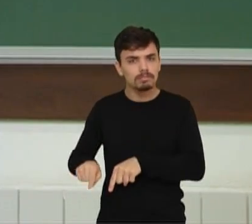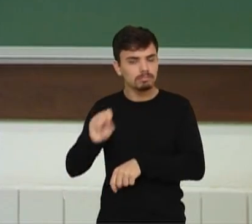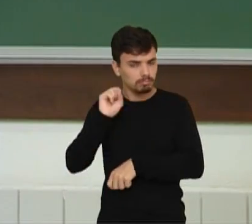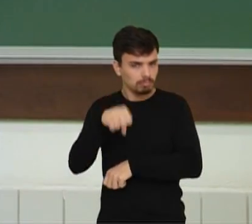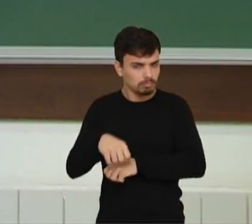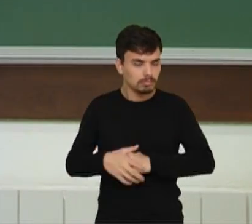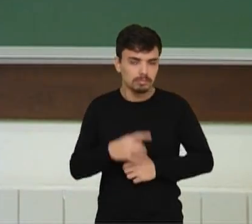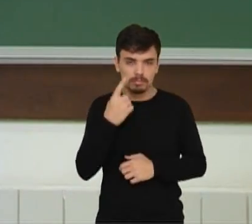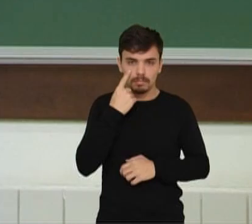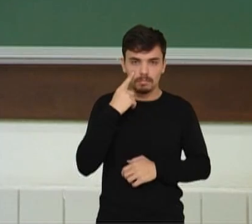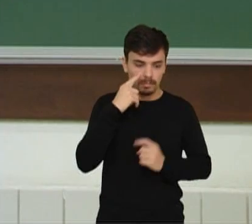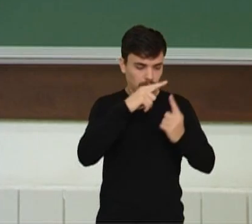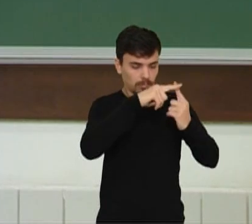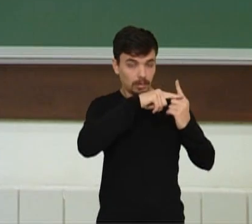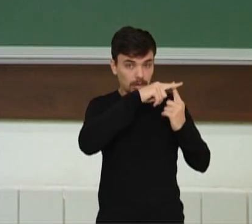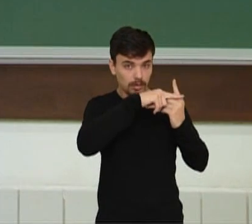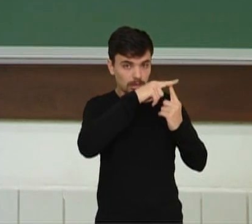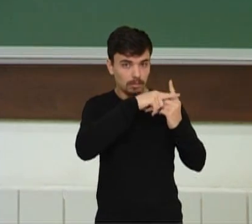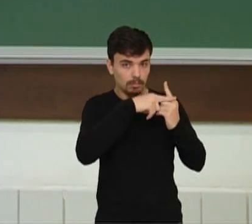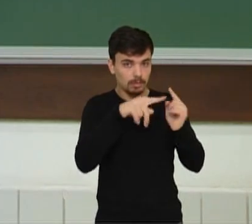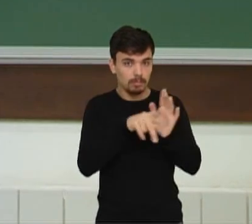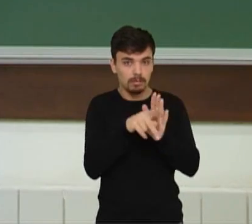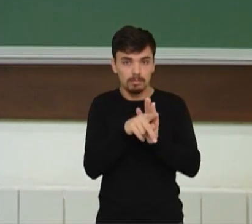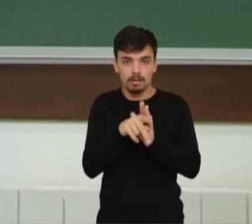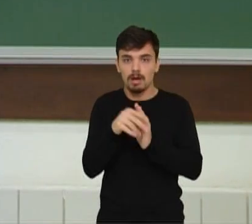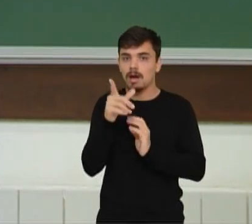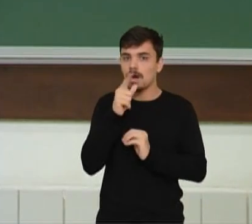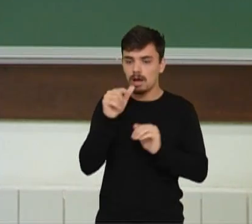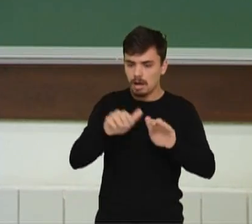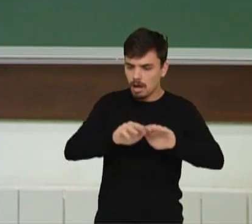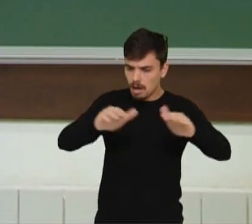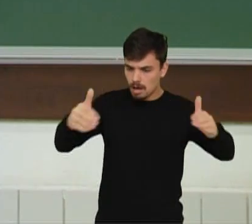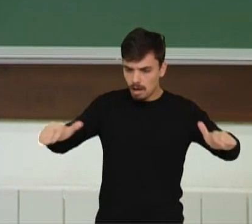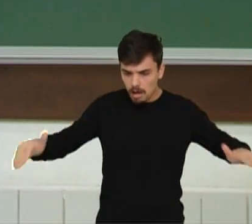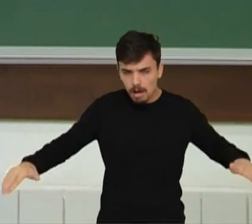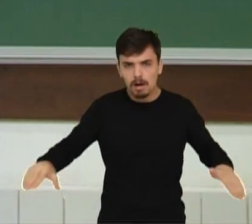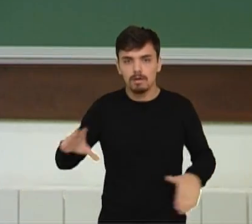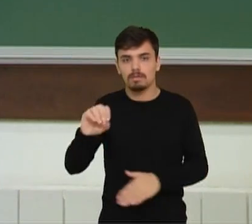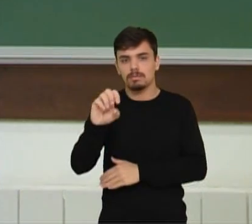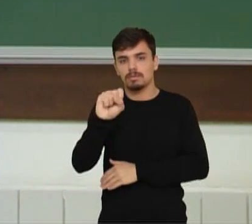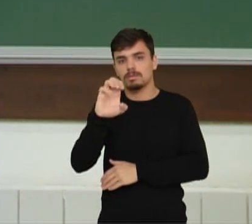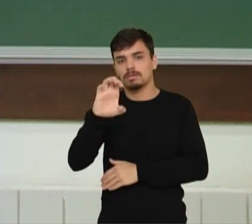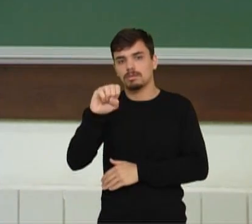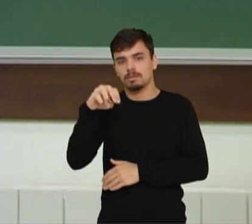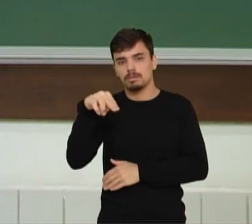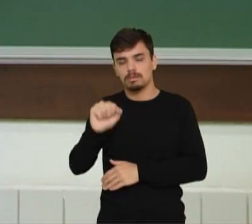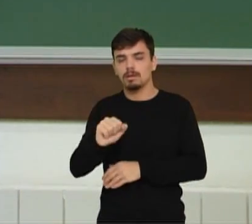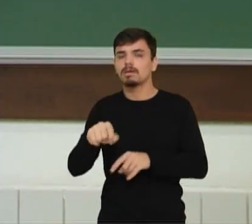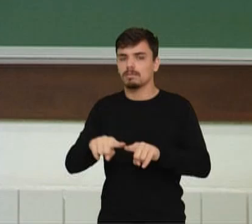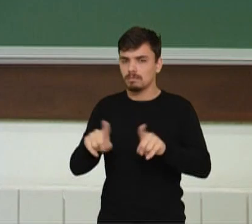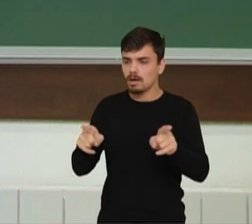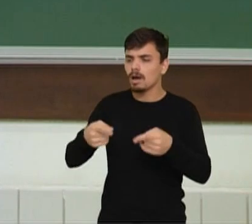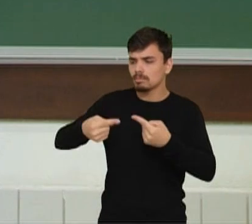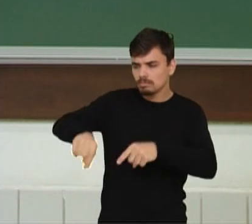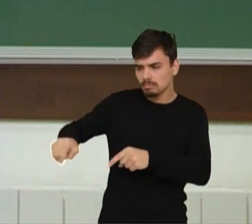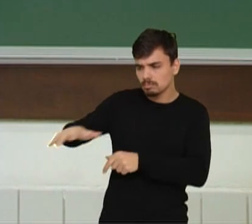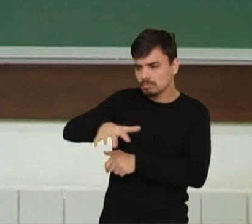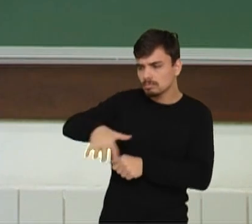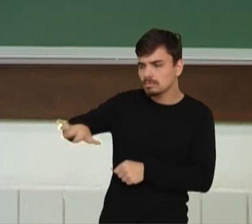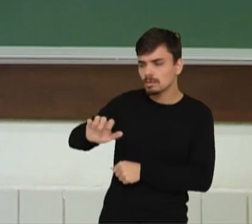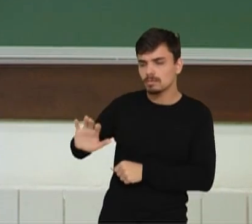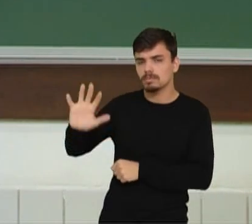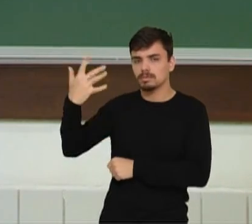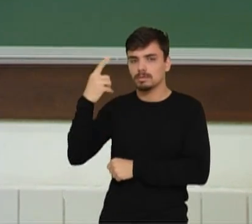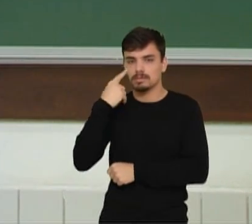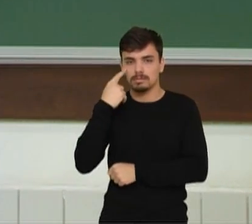eu alterar, por exemplo, a temperatura do oceano, vai alterar o ecossistema? Vai. Várias espécies vão sofrer com isso, que é o que está